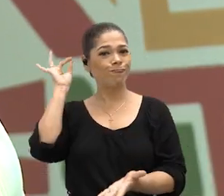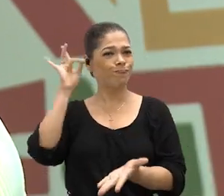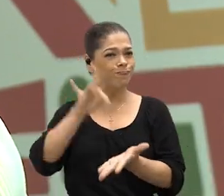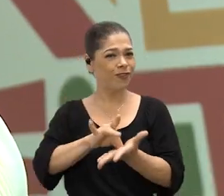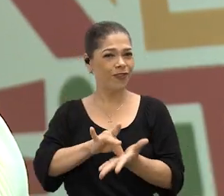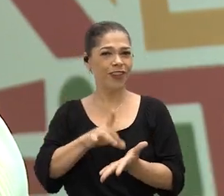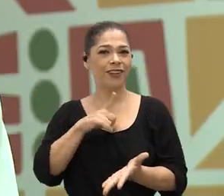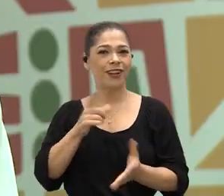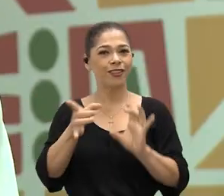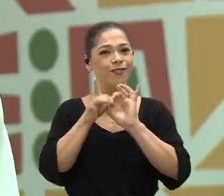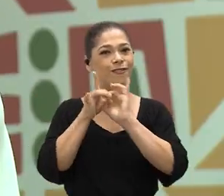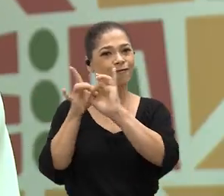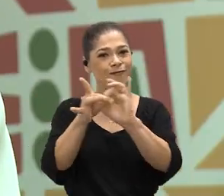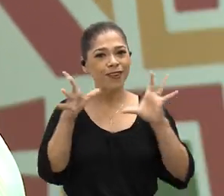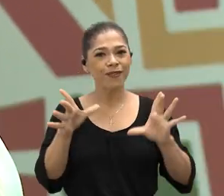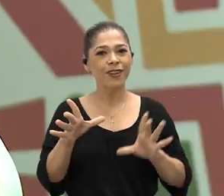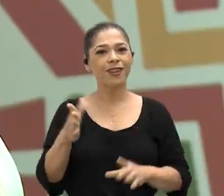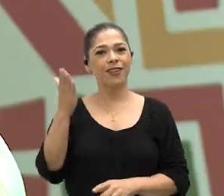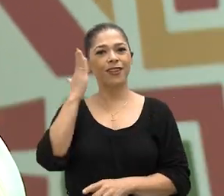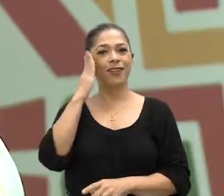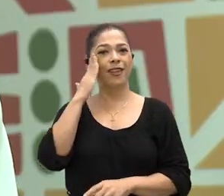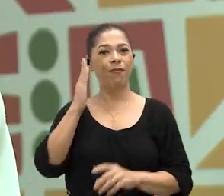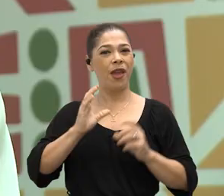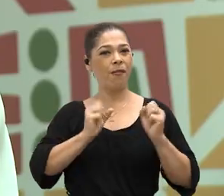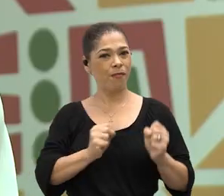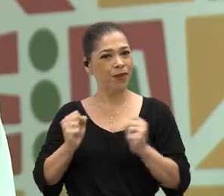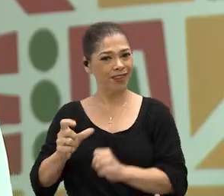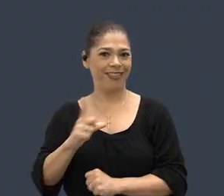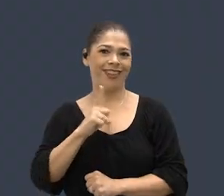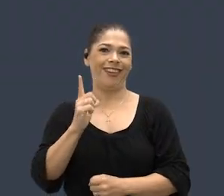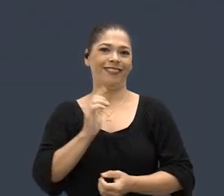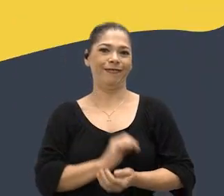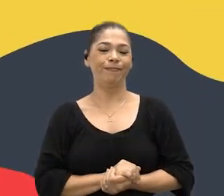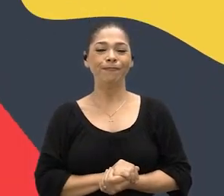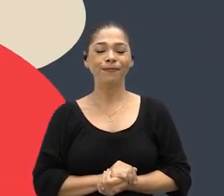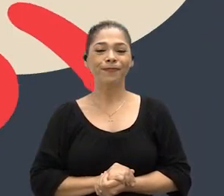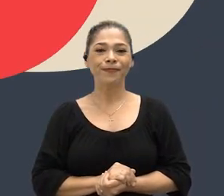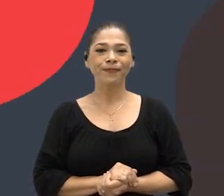literalmente a liberdade é saber poder